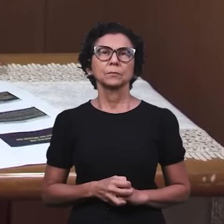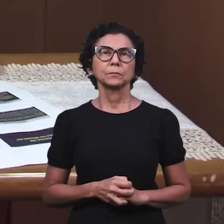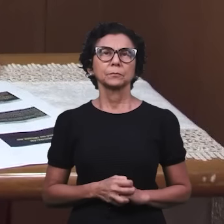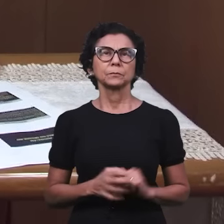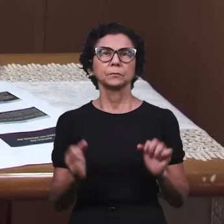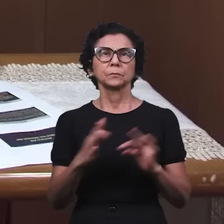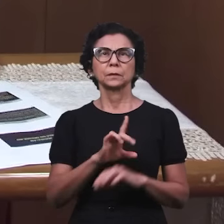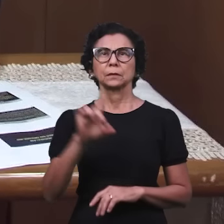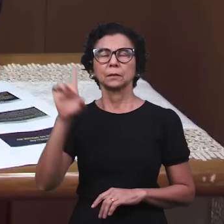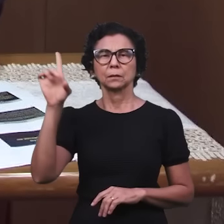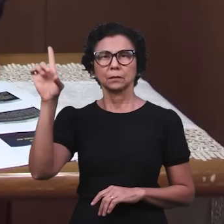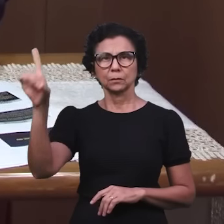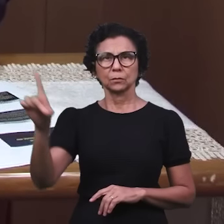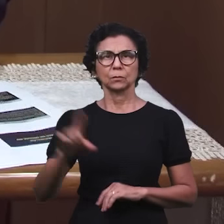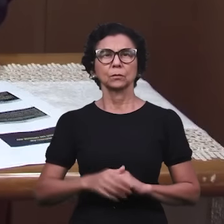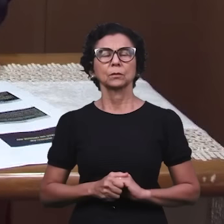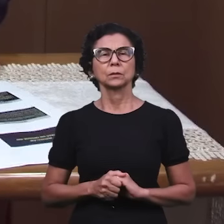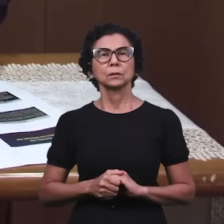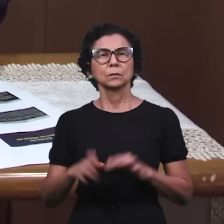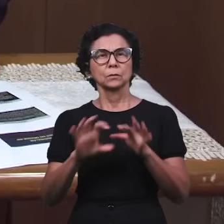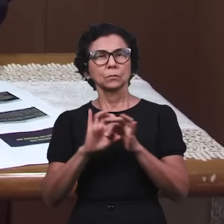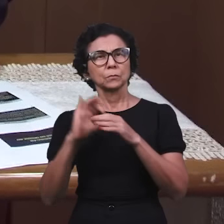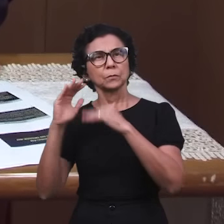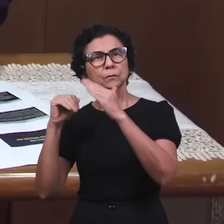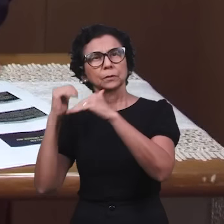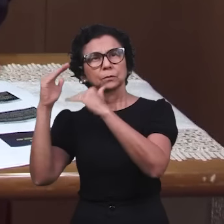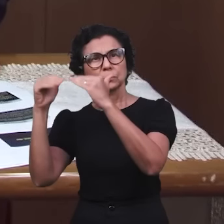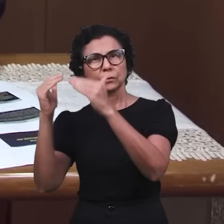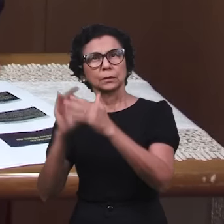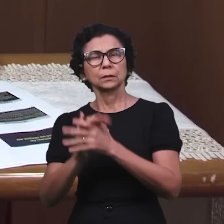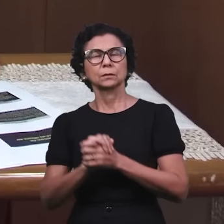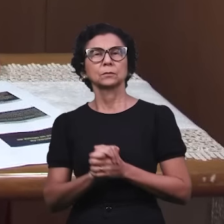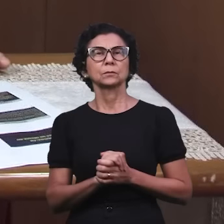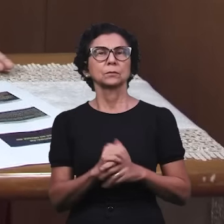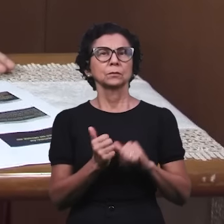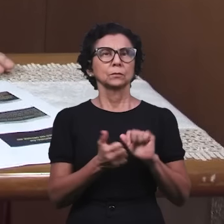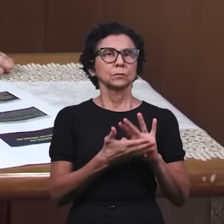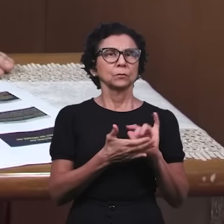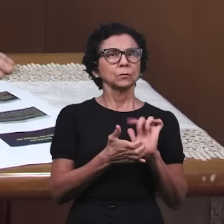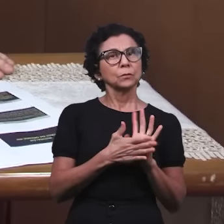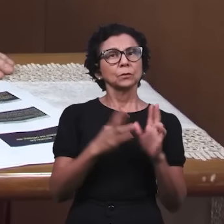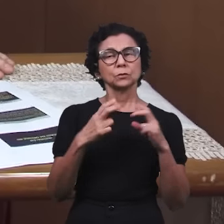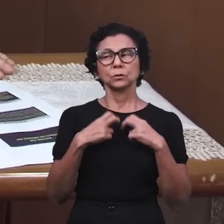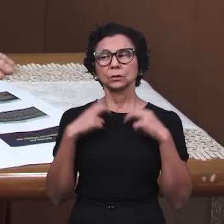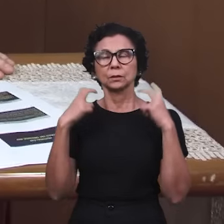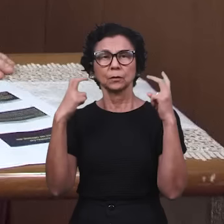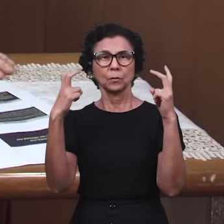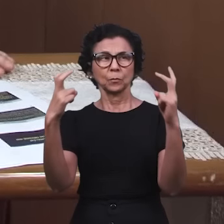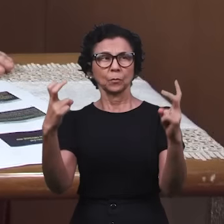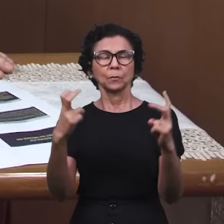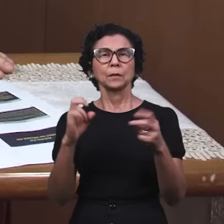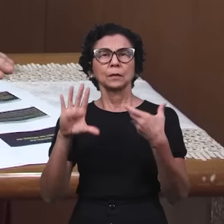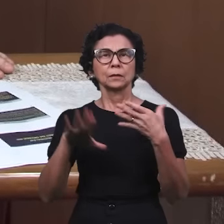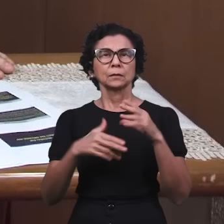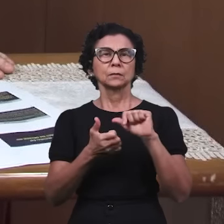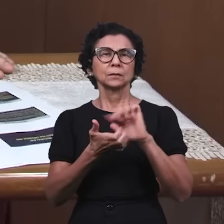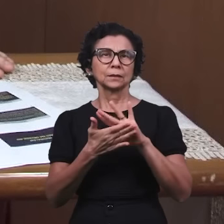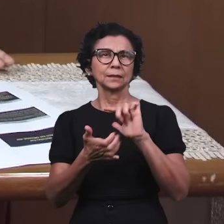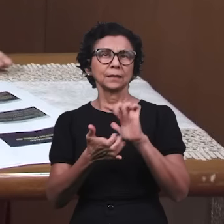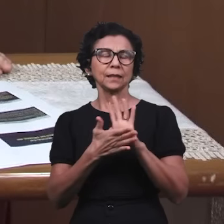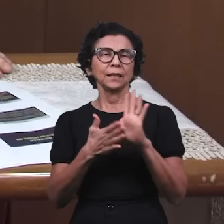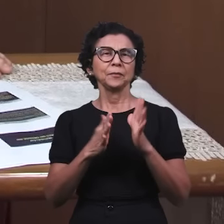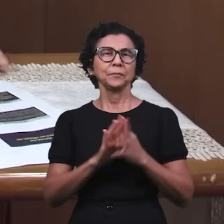Glória a Deus, aperfeiçoando a nossa comunhão com o louvor de clamor. E agora estaremos cantando um louvor